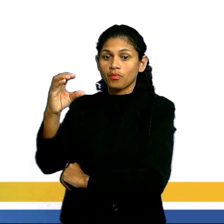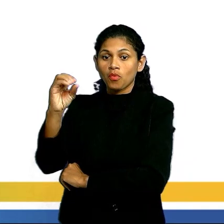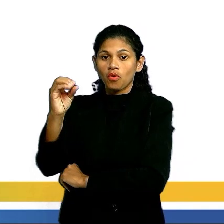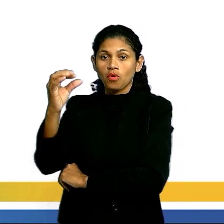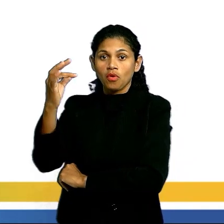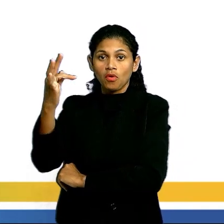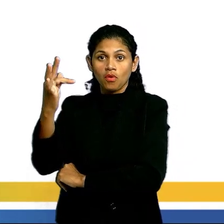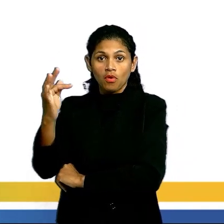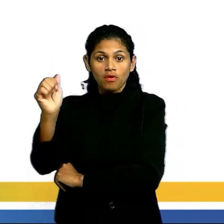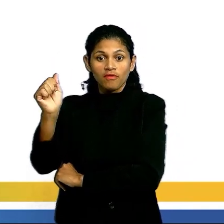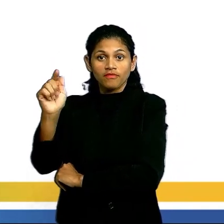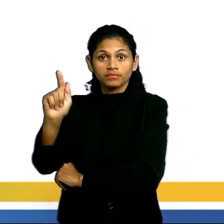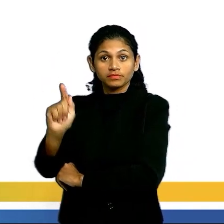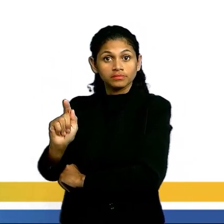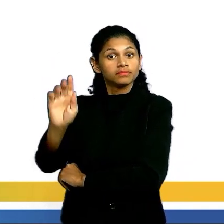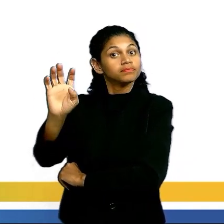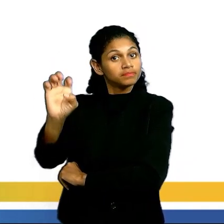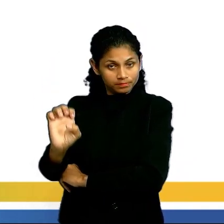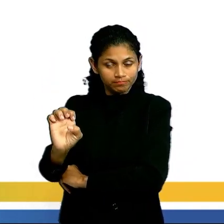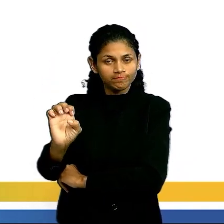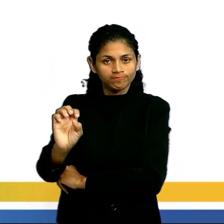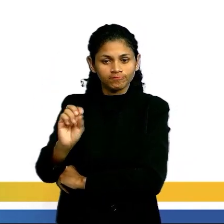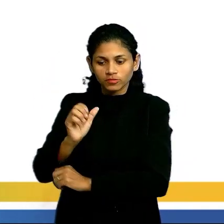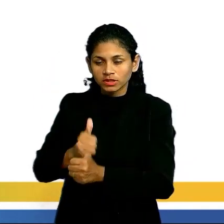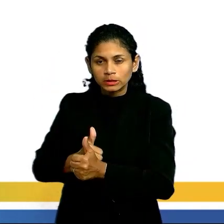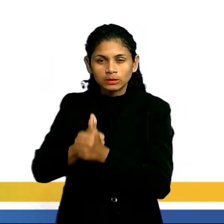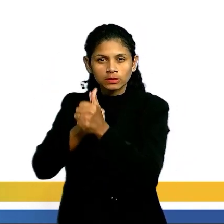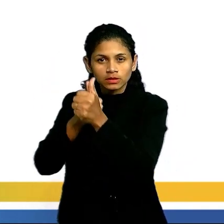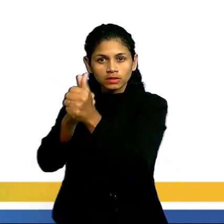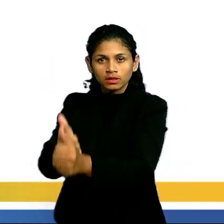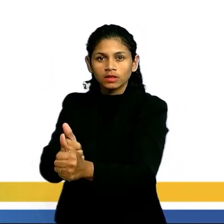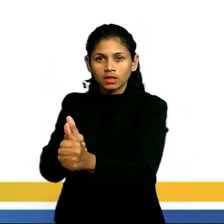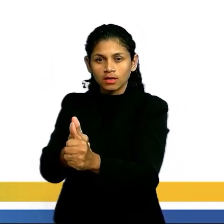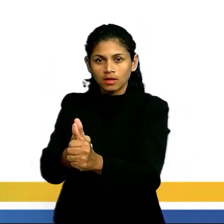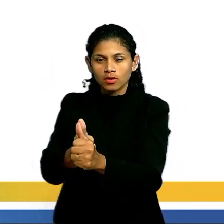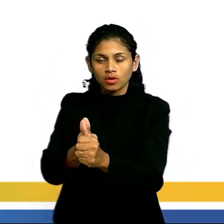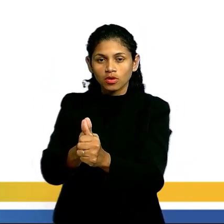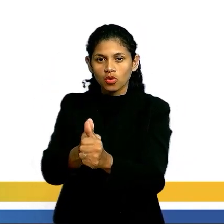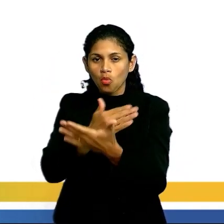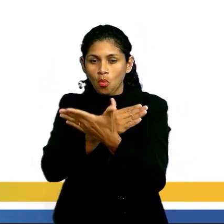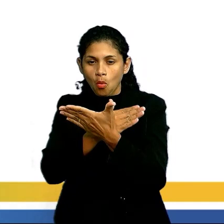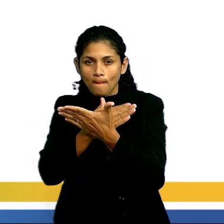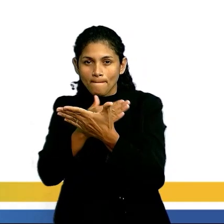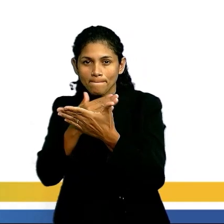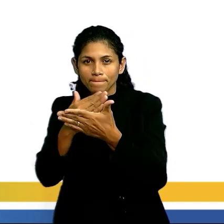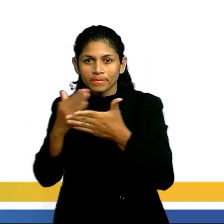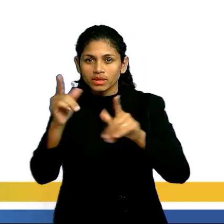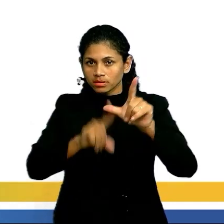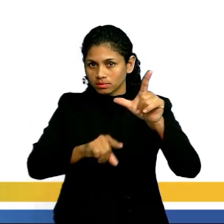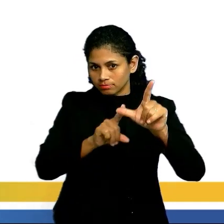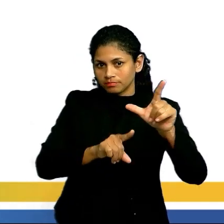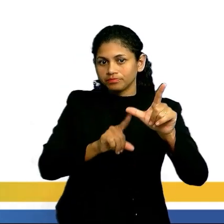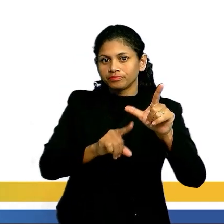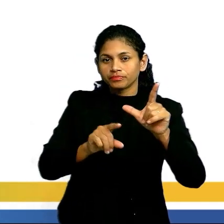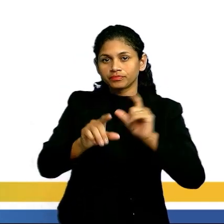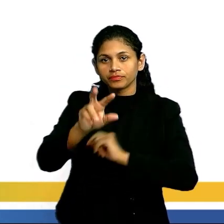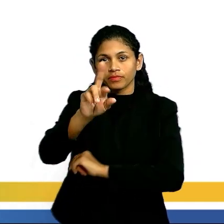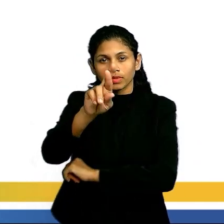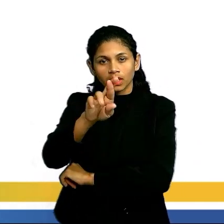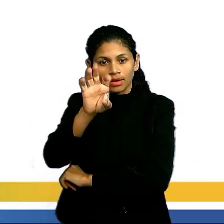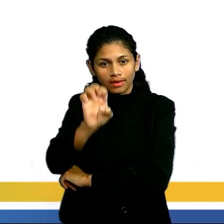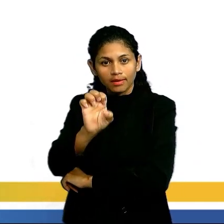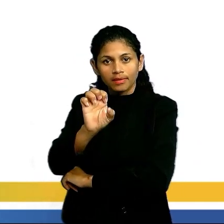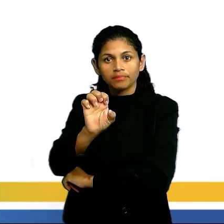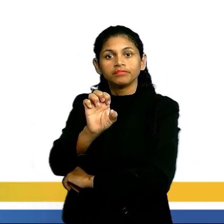a ordem das categorias. É só seguir as iniciais, tá? Re de reino, tá?